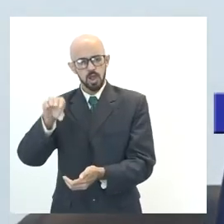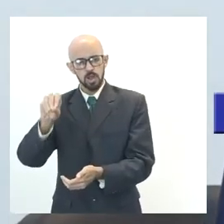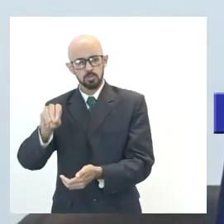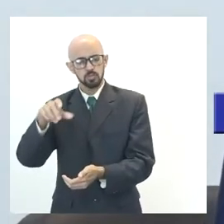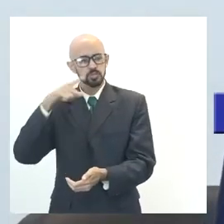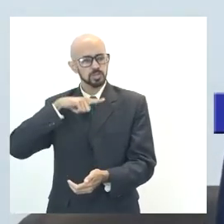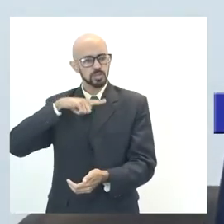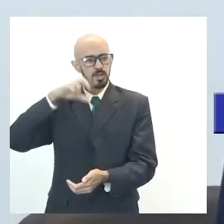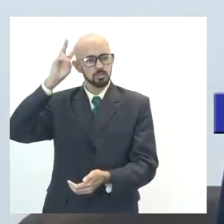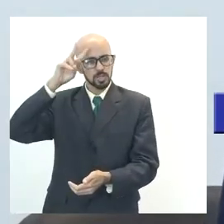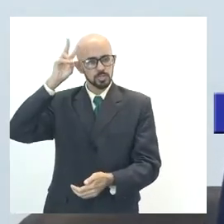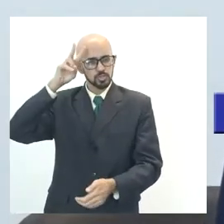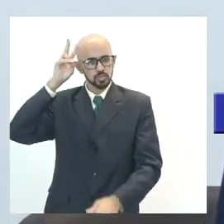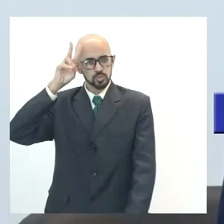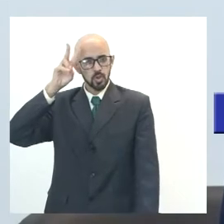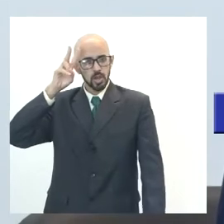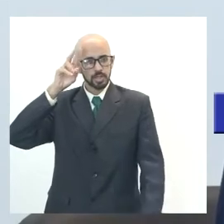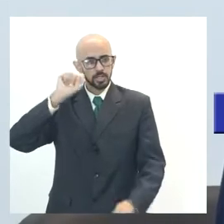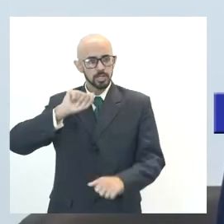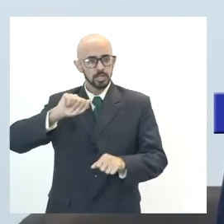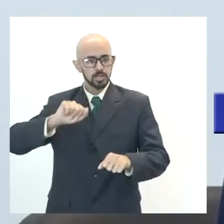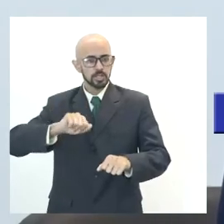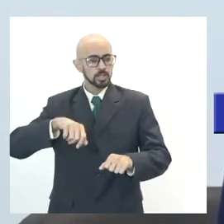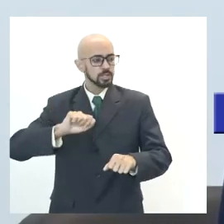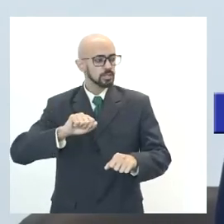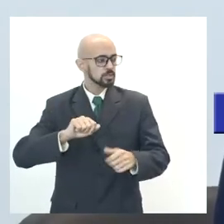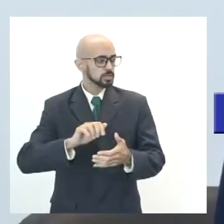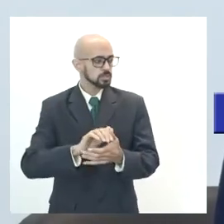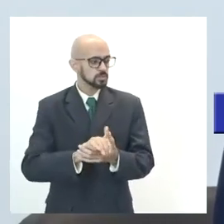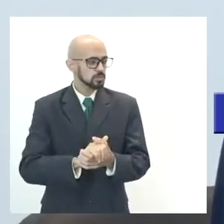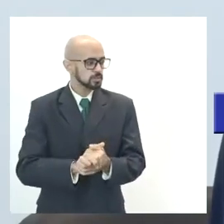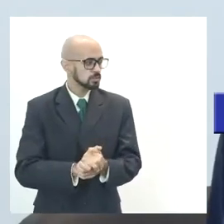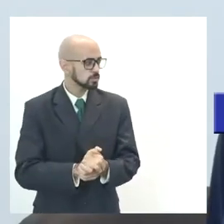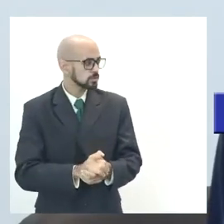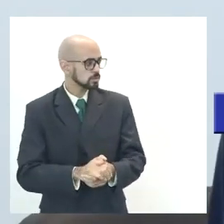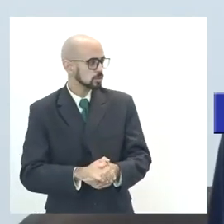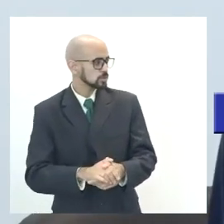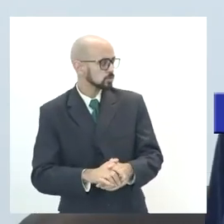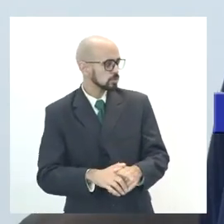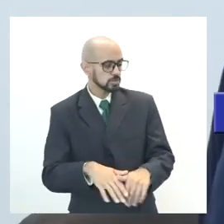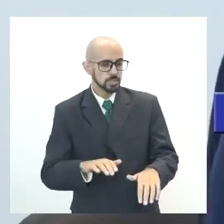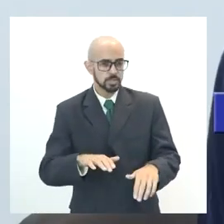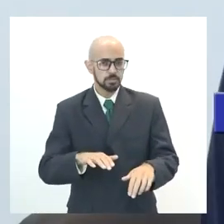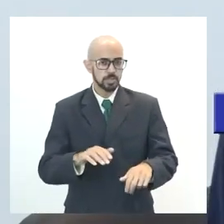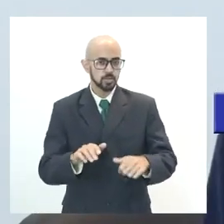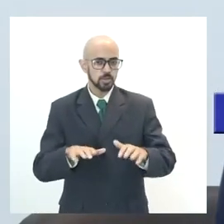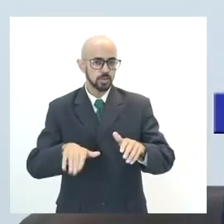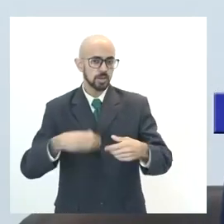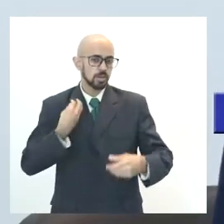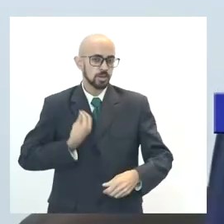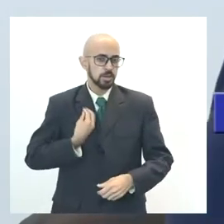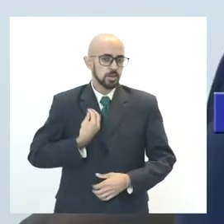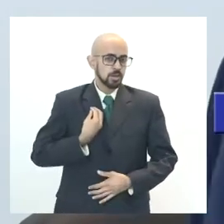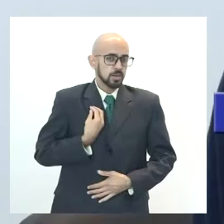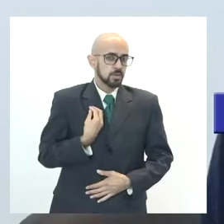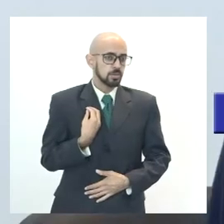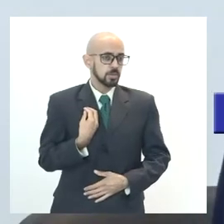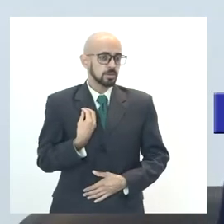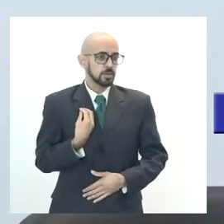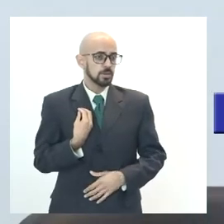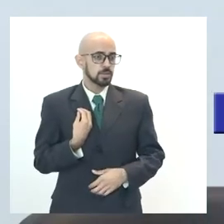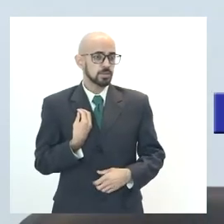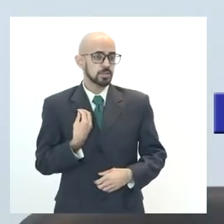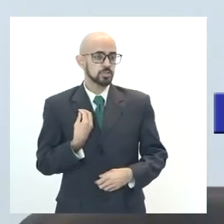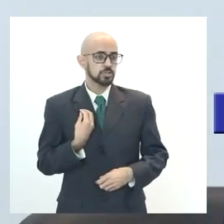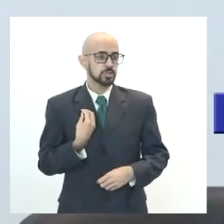medida em que se compromete a efetivamente eu não posso esquecer da sua presença à frente na retaguarda